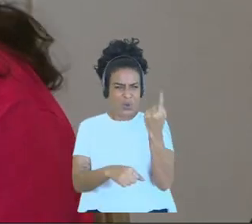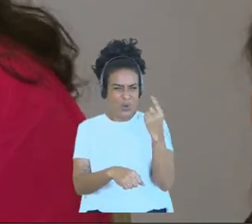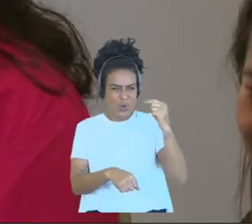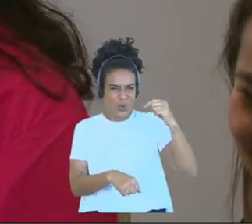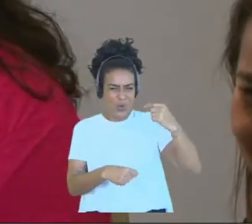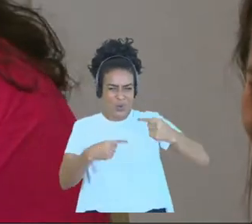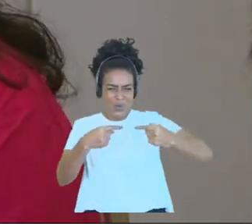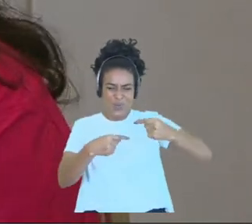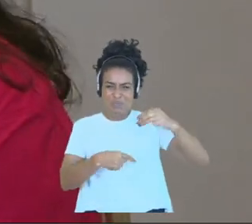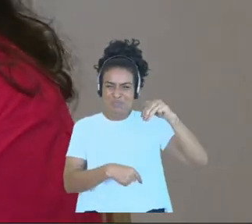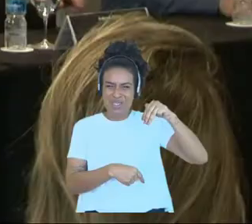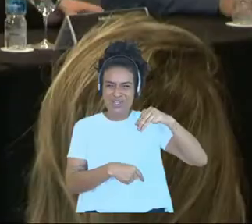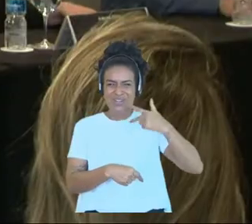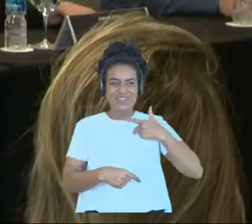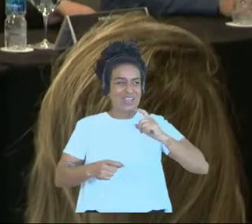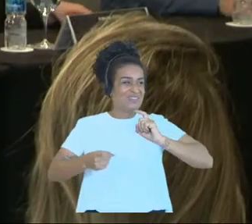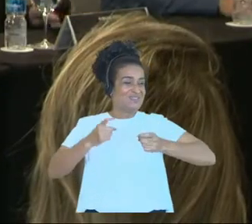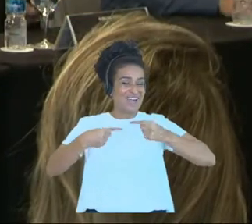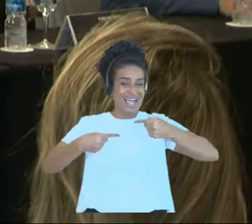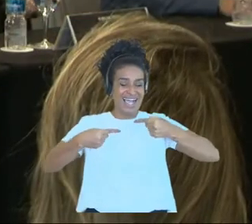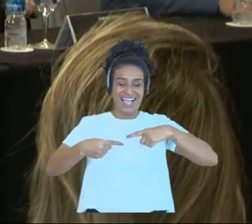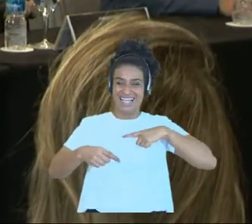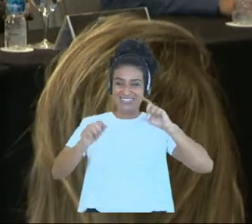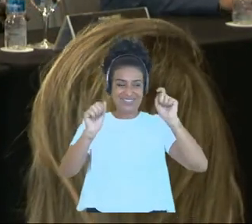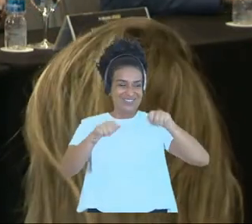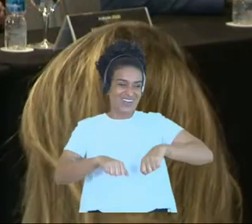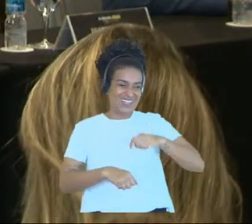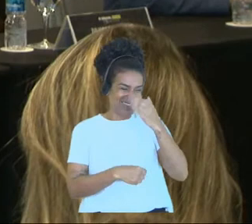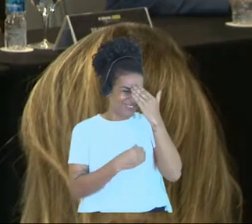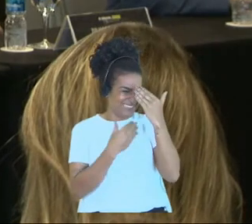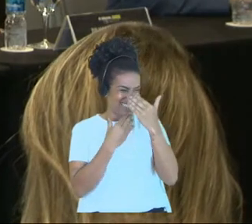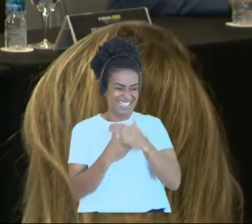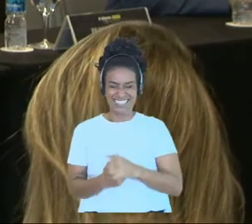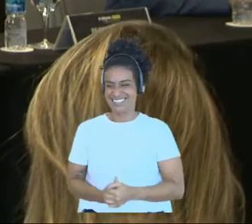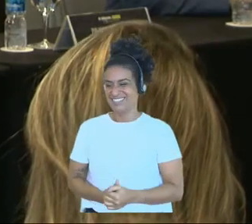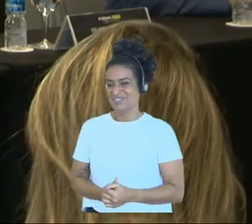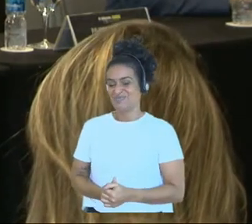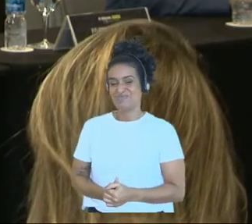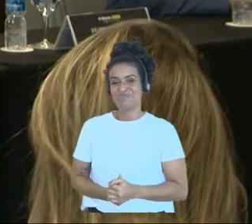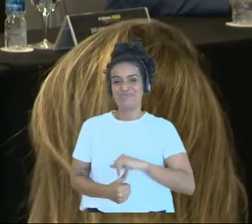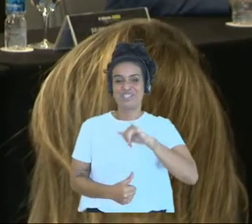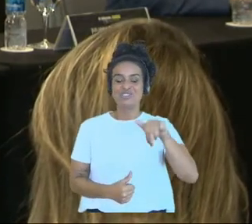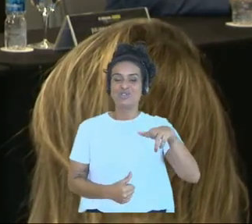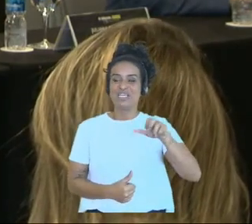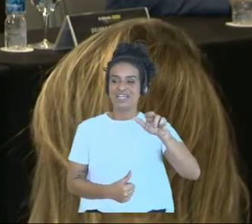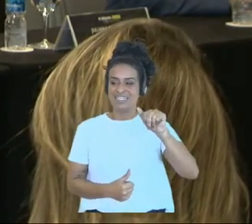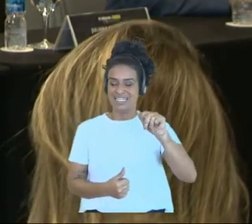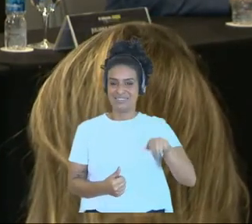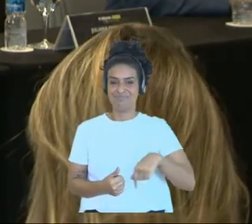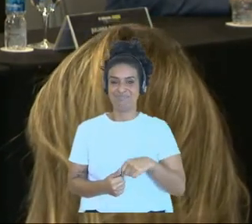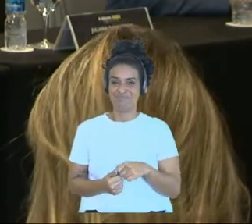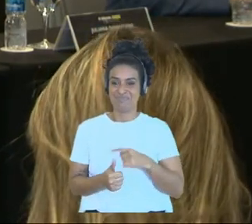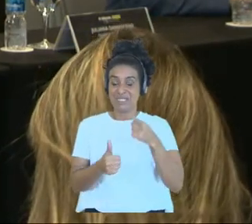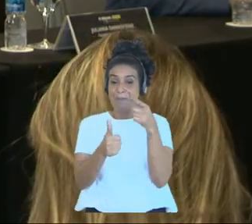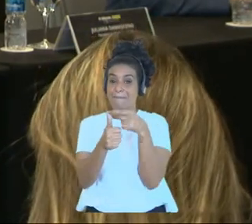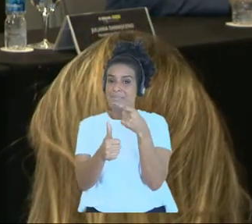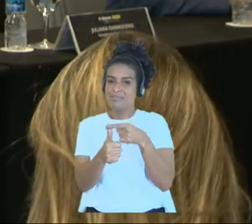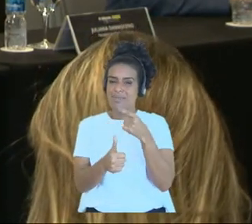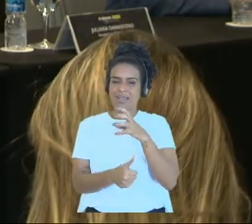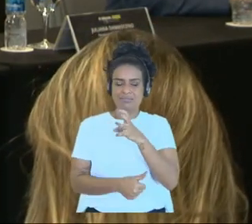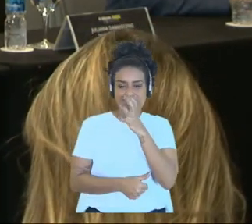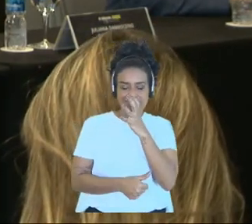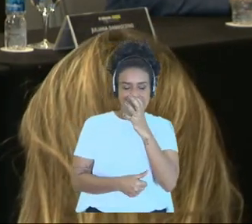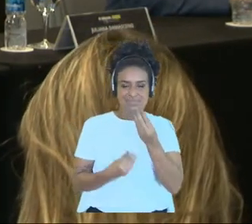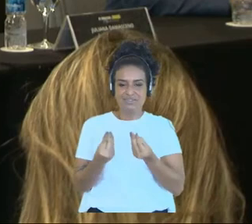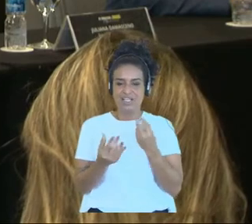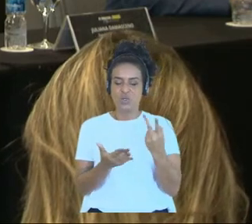bom. Capacidade de síntese. Muito obrigado, Graziella. Por favor, Juliana Damasceno, suas primeiras impressões sobre